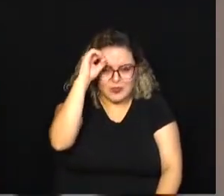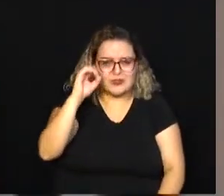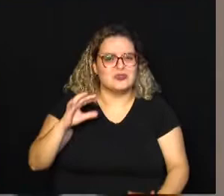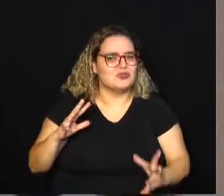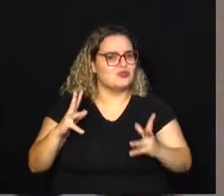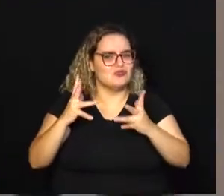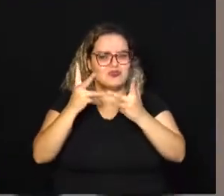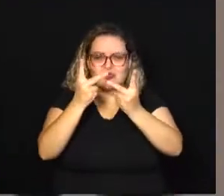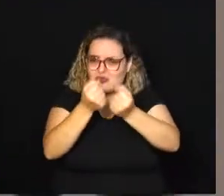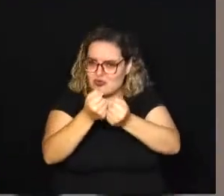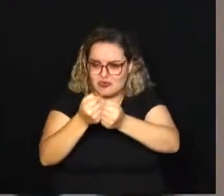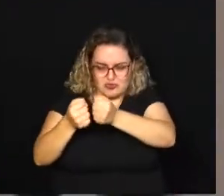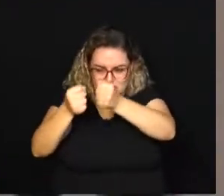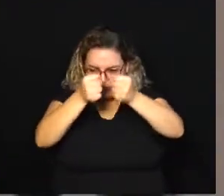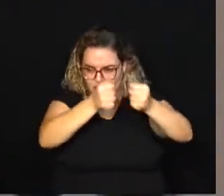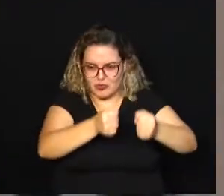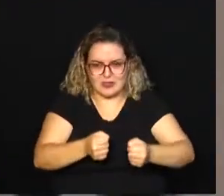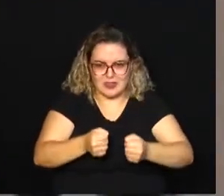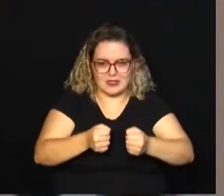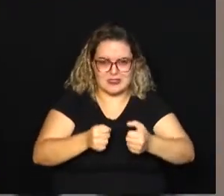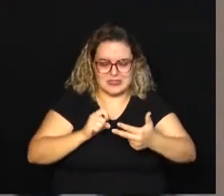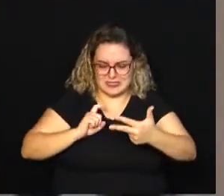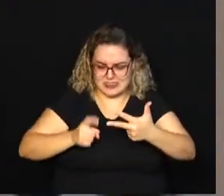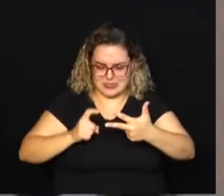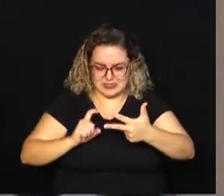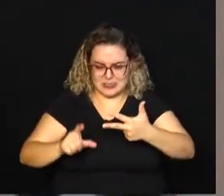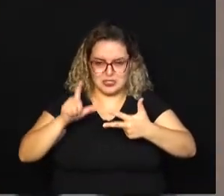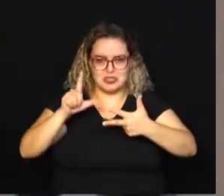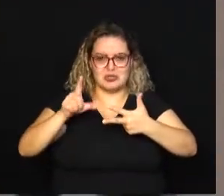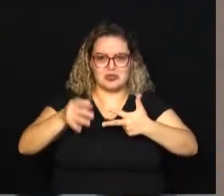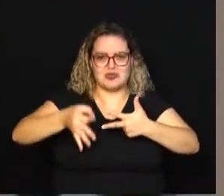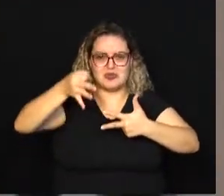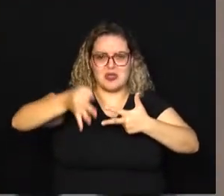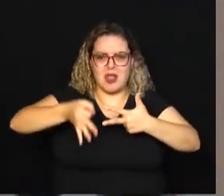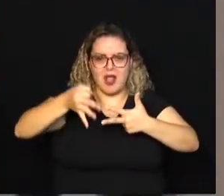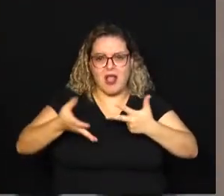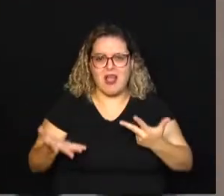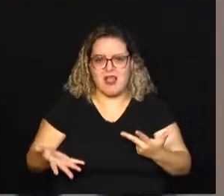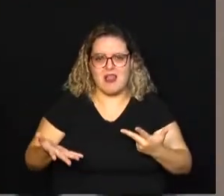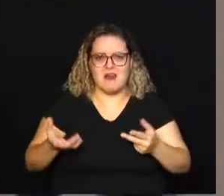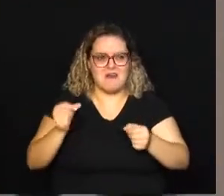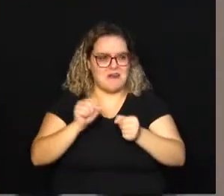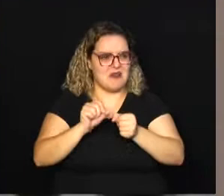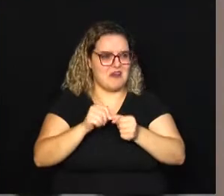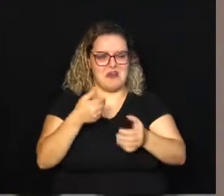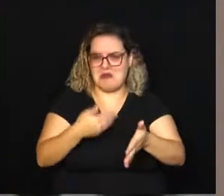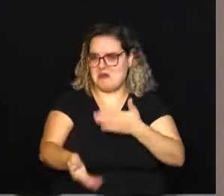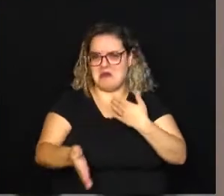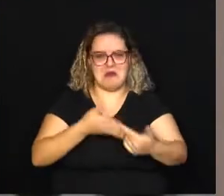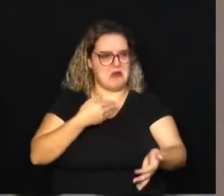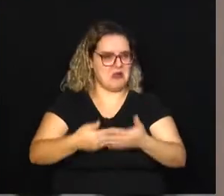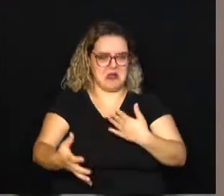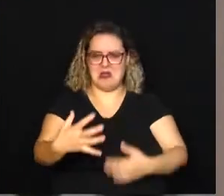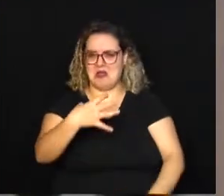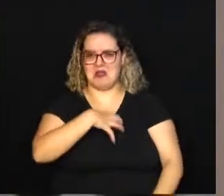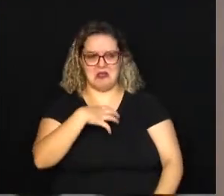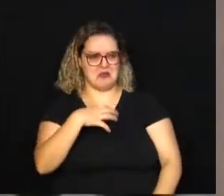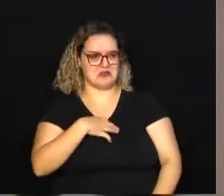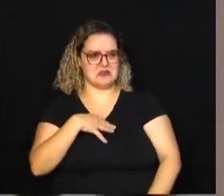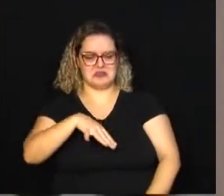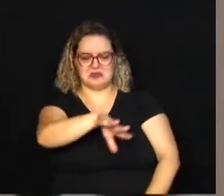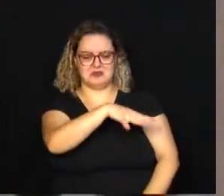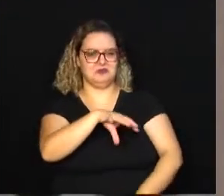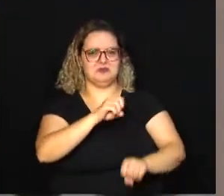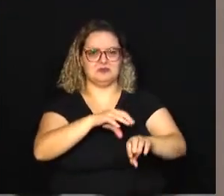de todos eles, de acharem que podem fazer o que querem com a educação. Educação não é a mesma coisa que abrir, fechar